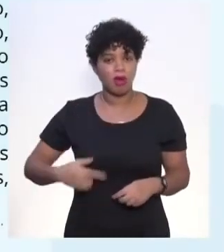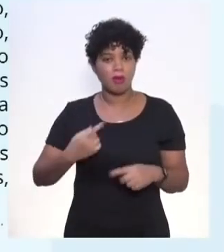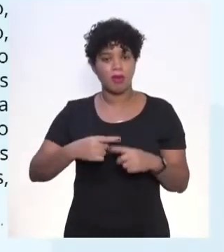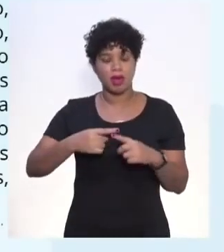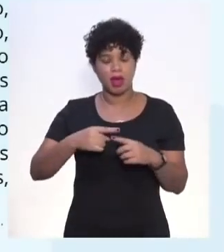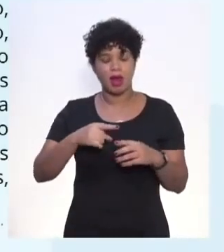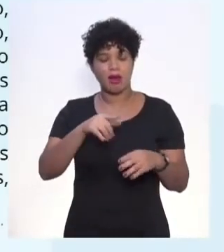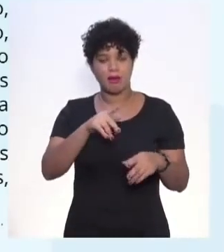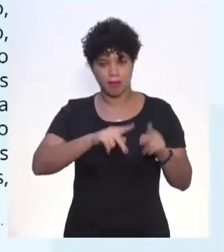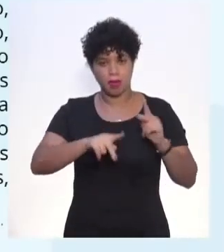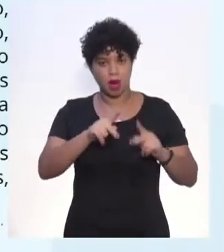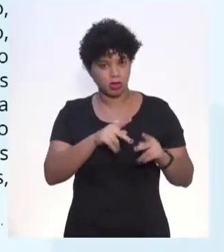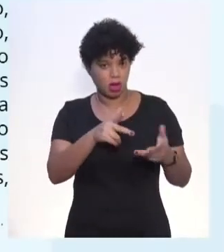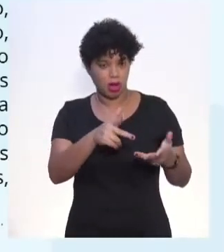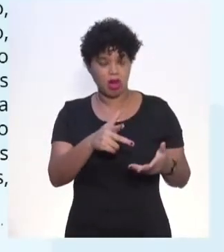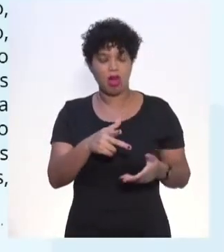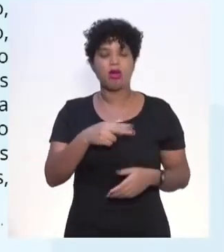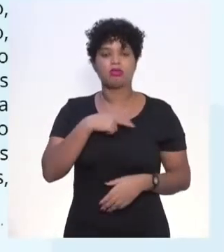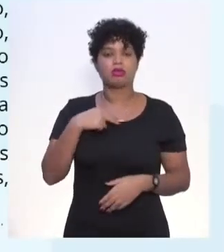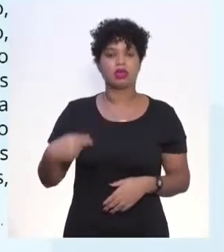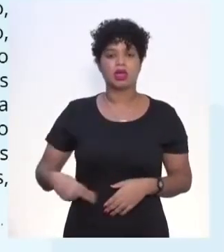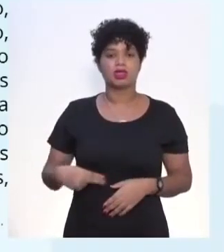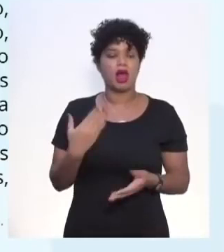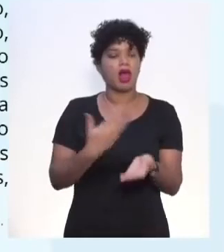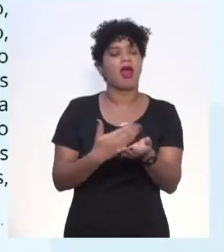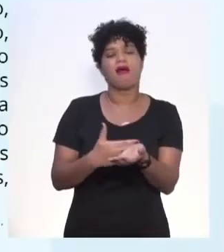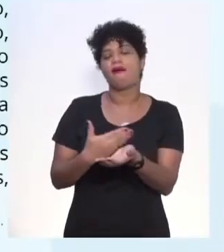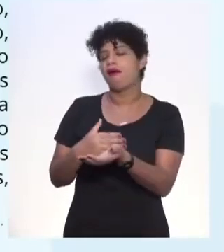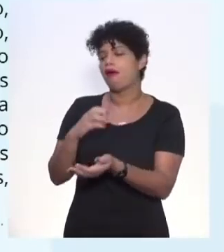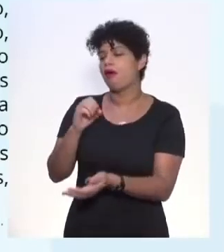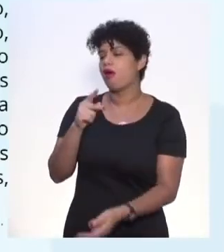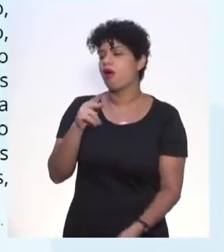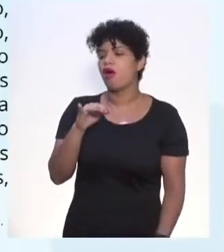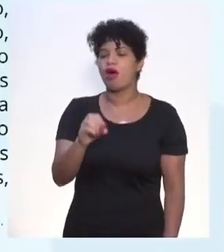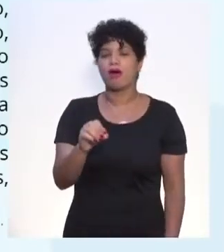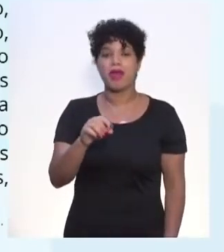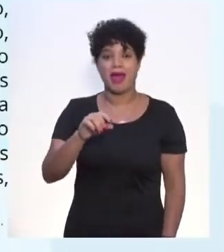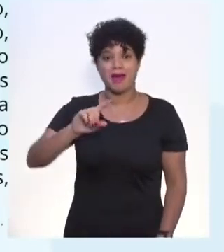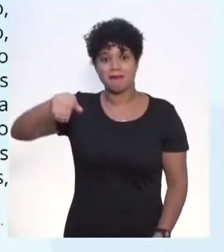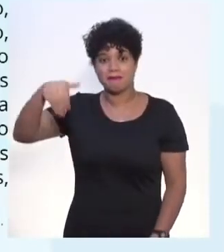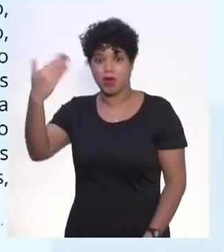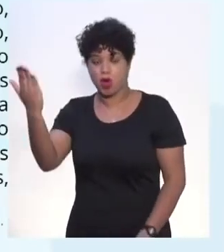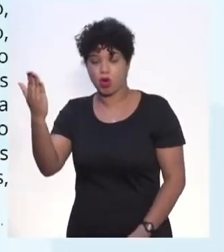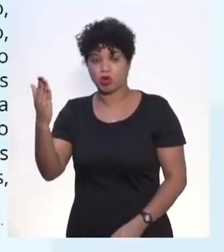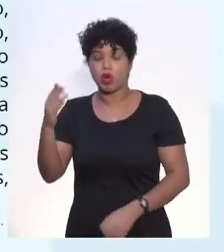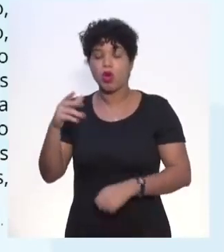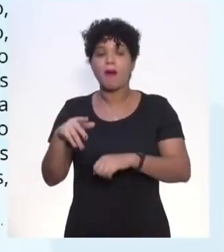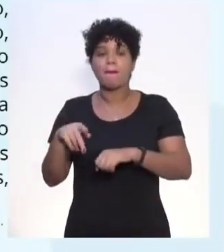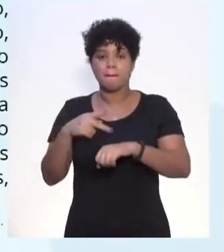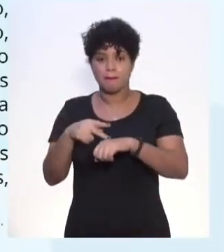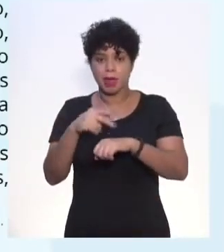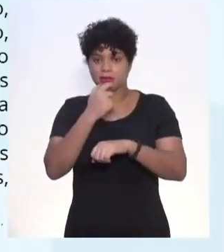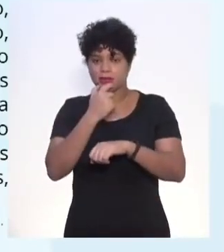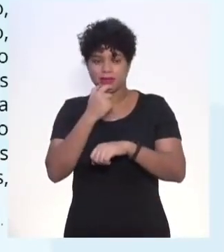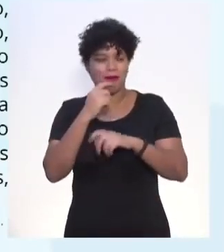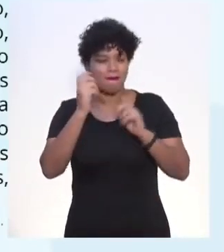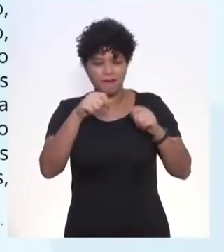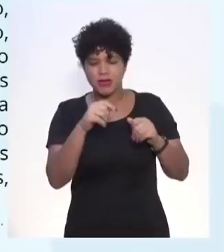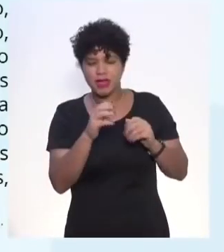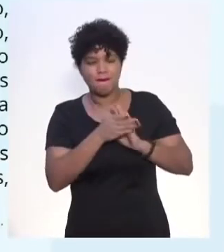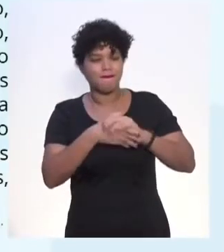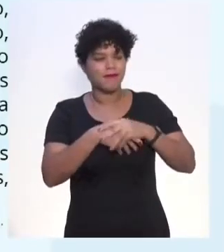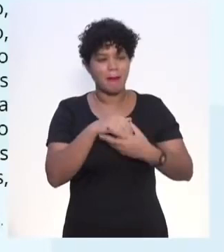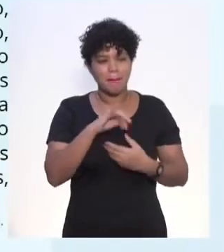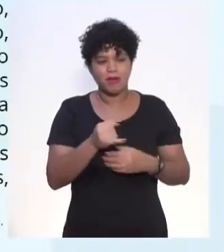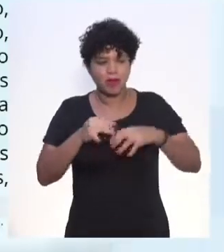se enfraquecem enquanto sociedade, facilitando o domínio dos britânicos aí, tá? E as guerras do ópio, elas foram, vou